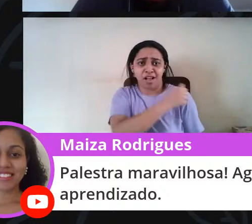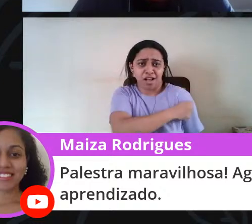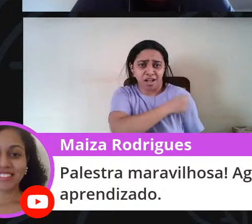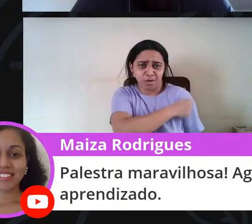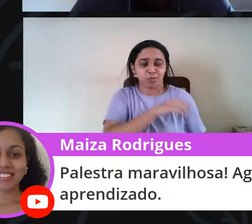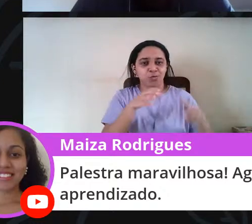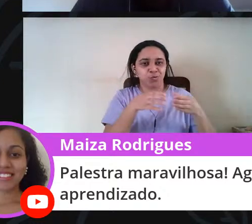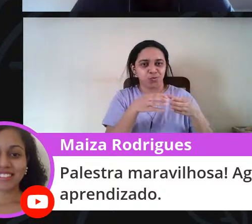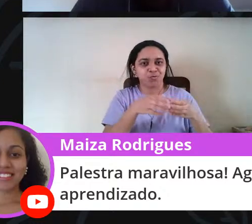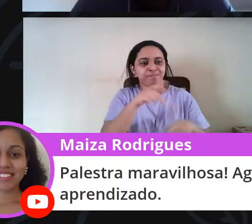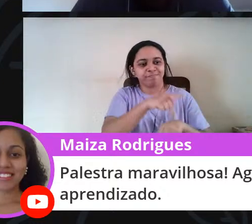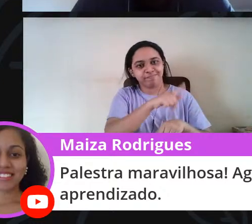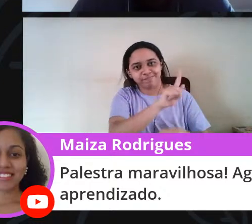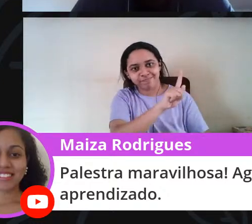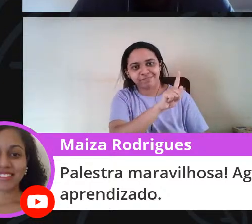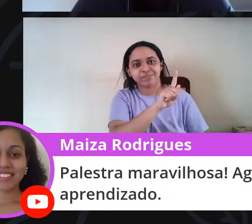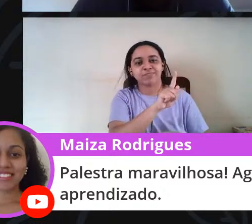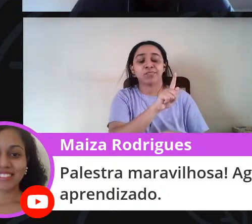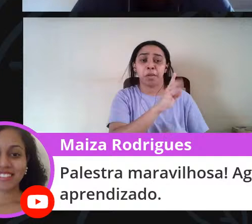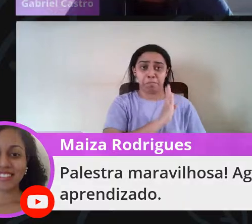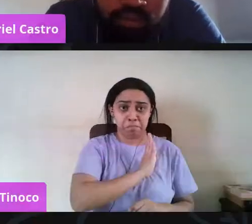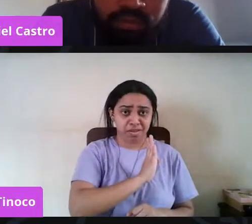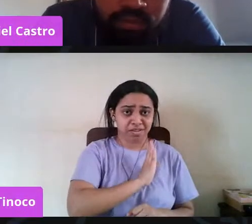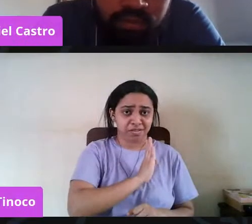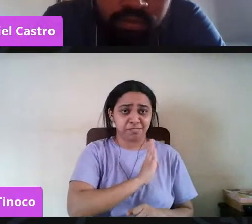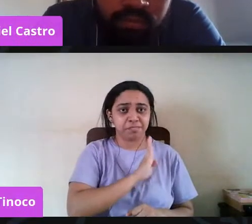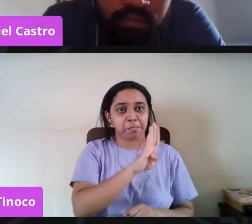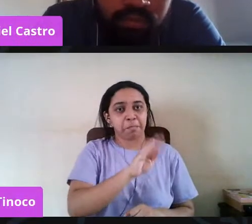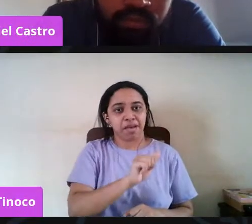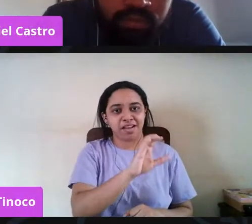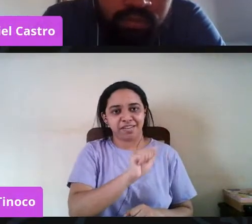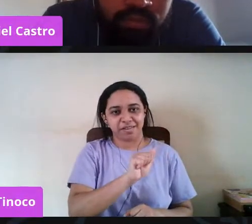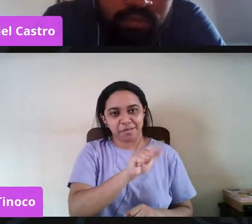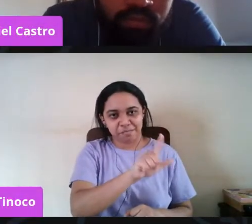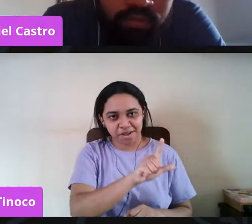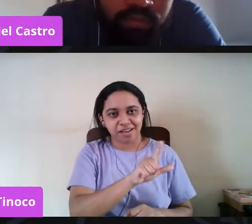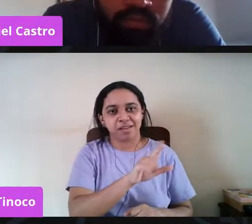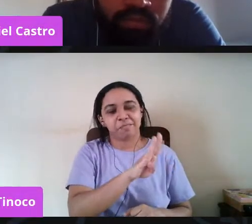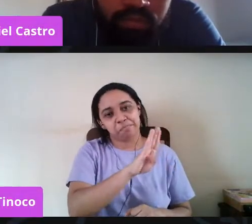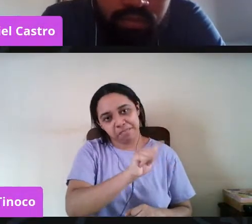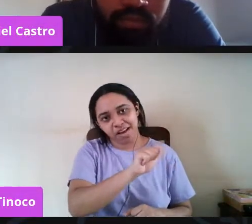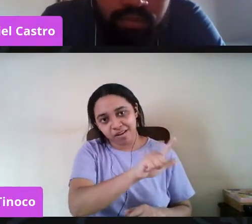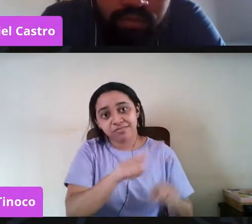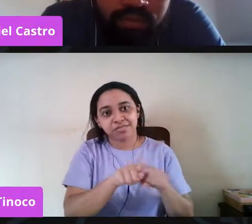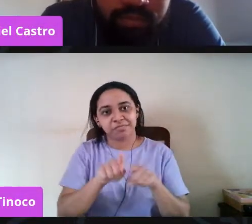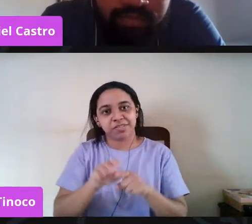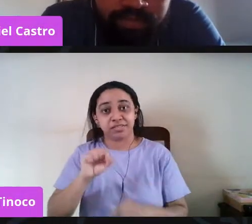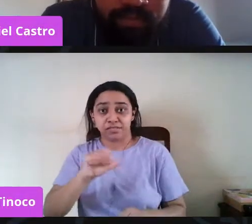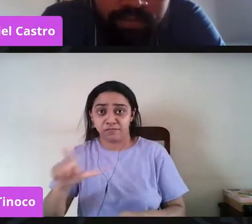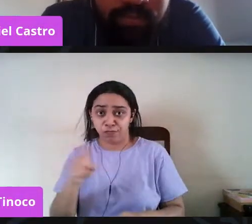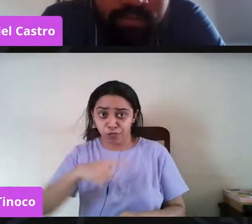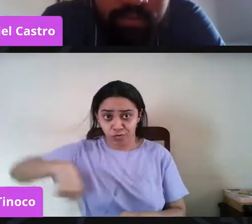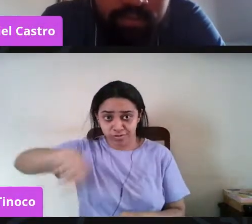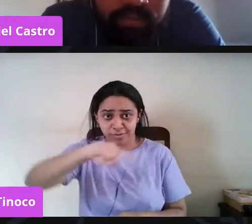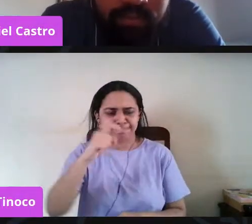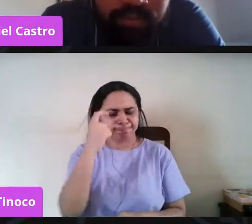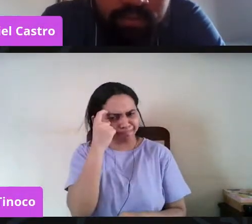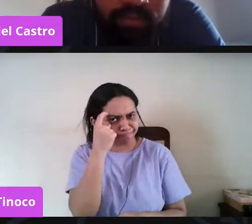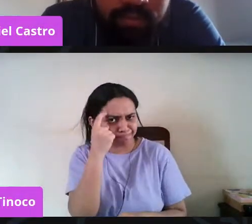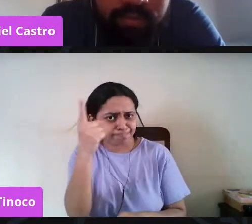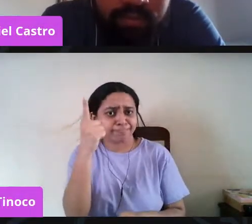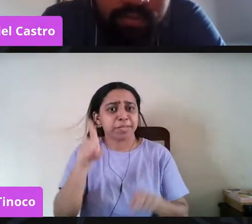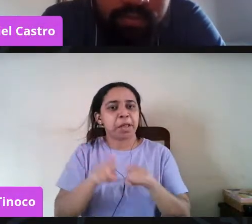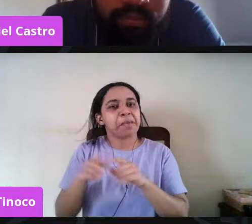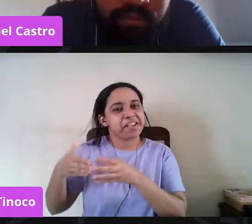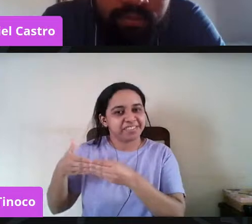pós-graduação de letras da UFMA, tanto de Bacabal quanto de São Luís, porque eu acho que vocês foram os grandes mentores e guias, né, da realização